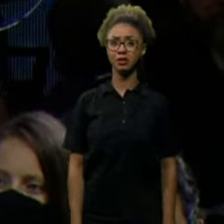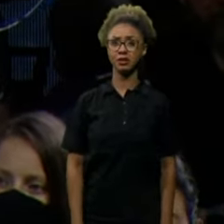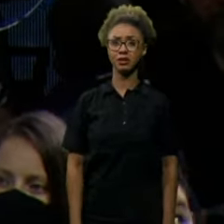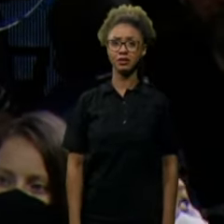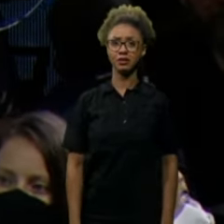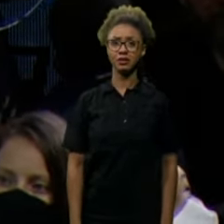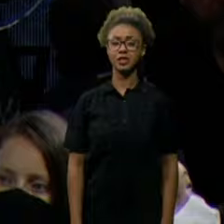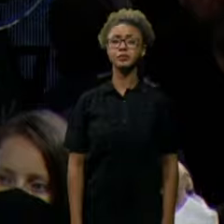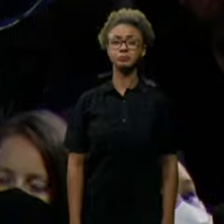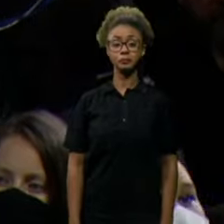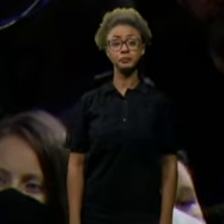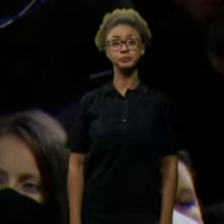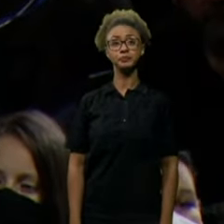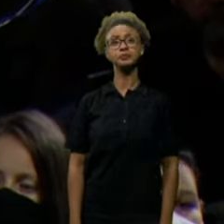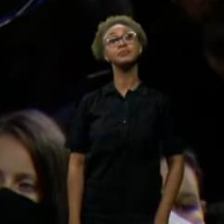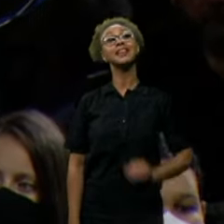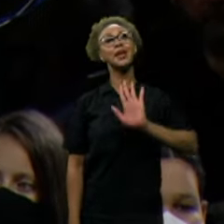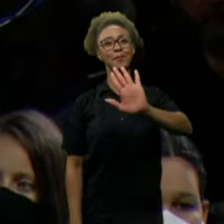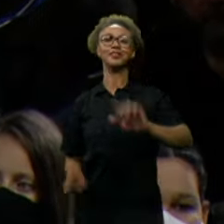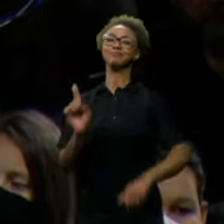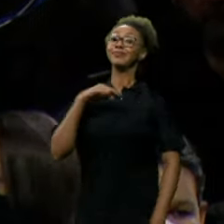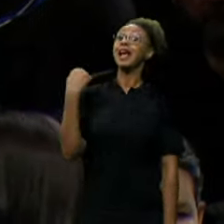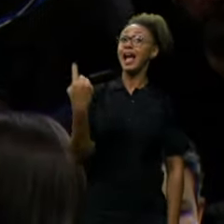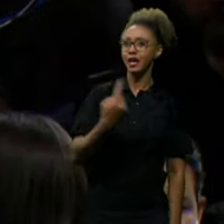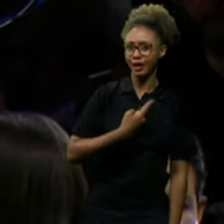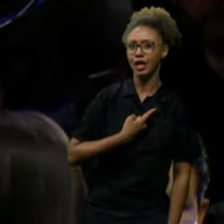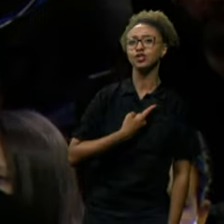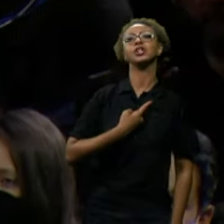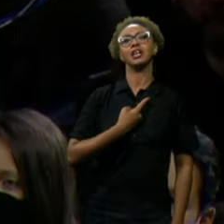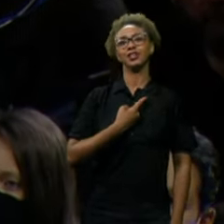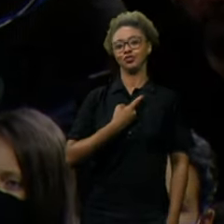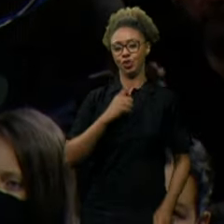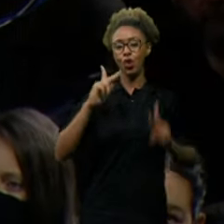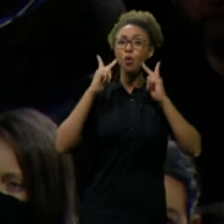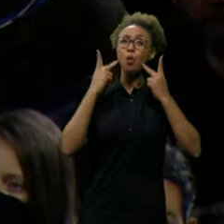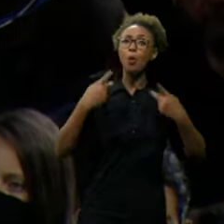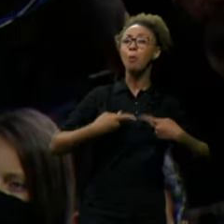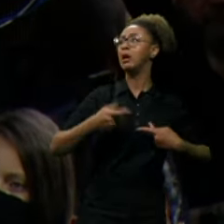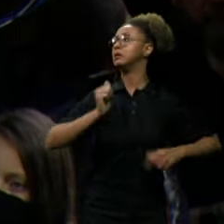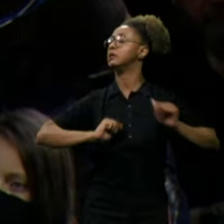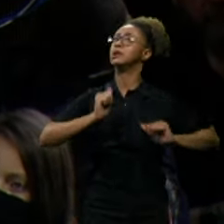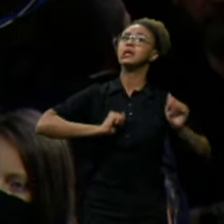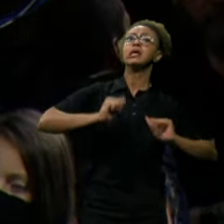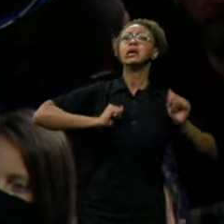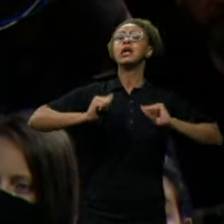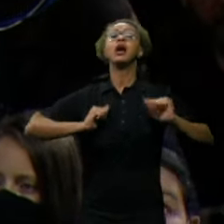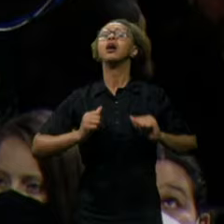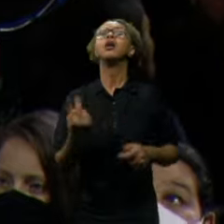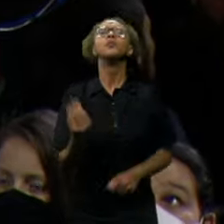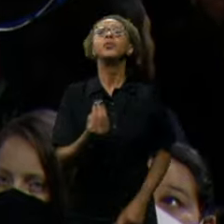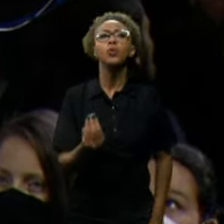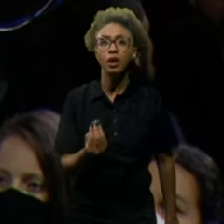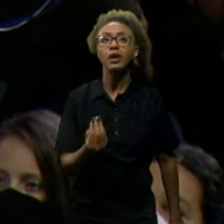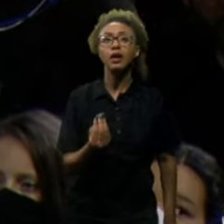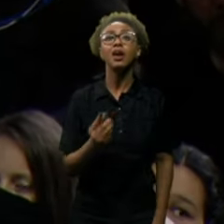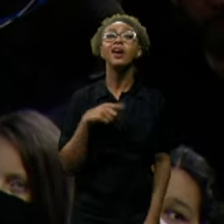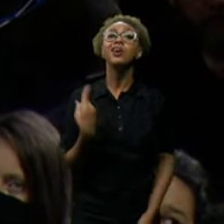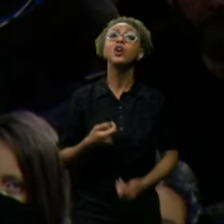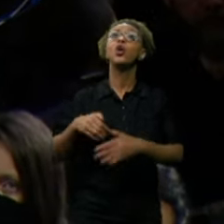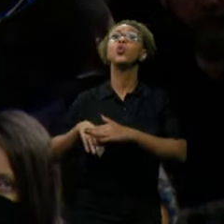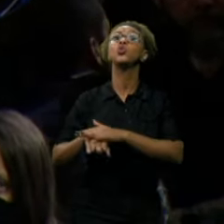fazer mas por que que a nossa nossa vida em nosso coração tá de bastante de ansiedade estamos tão